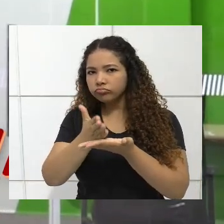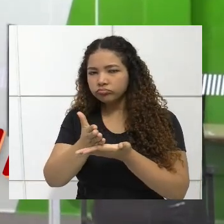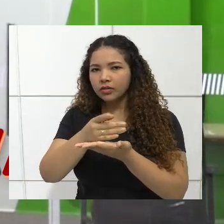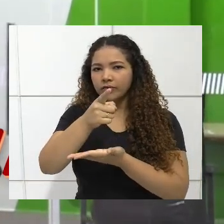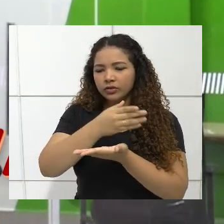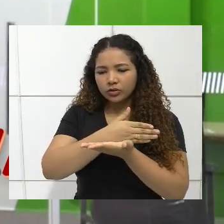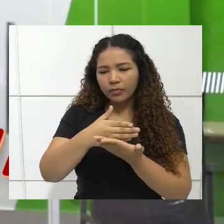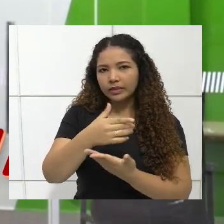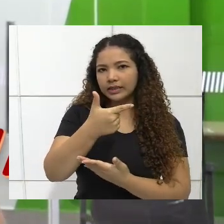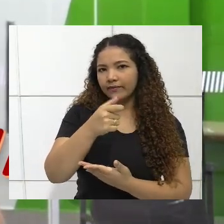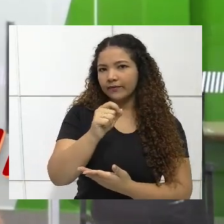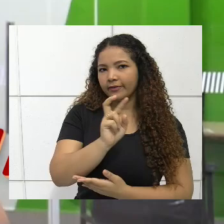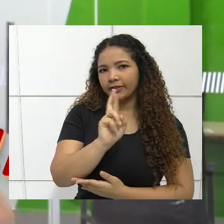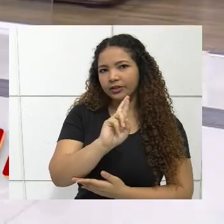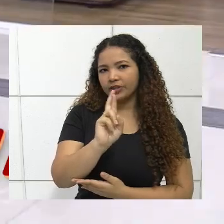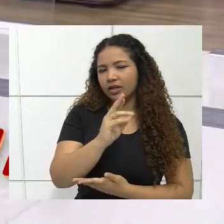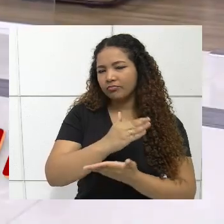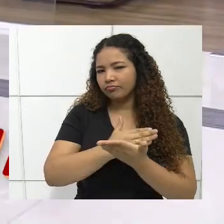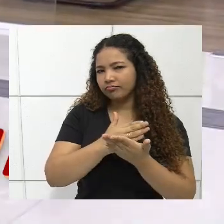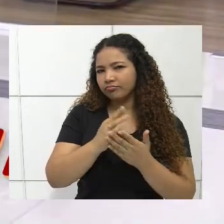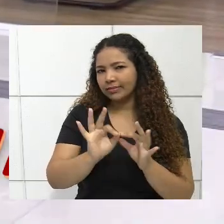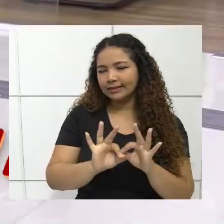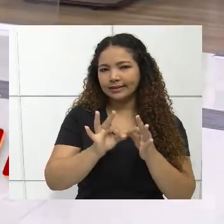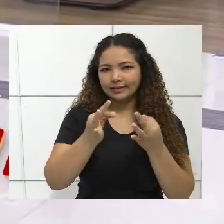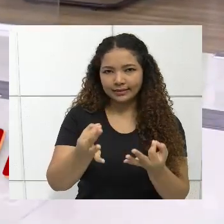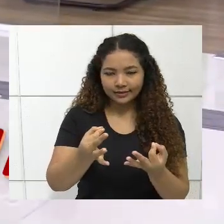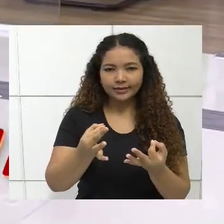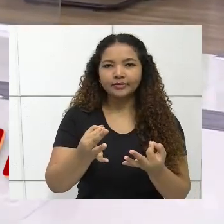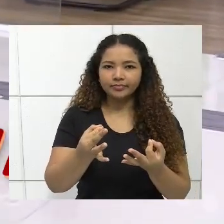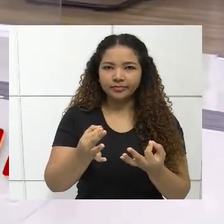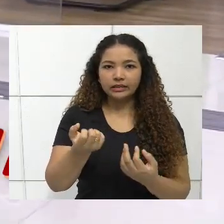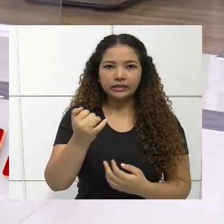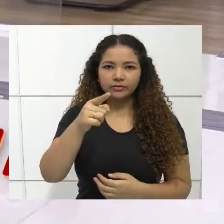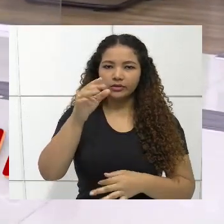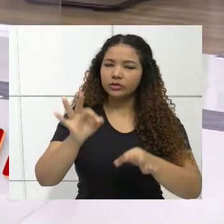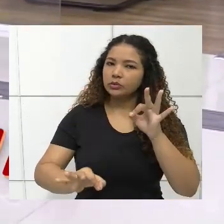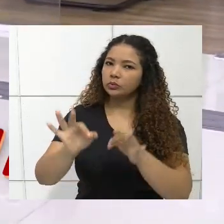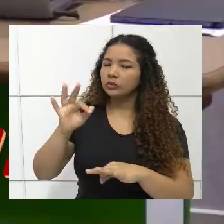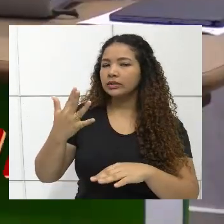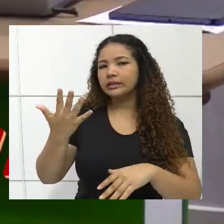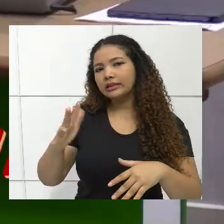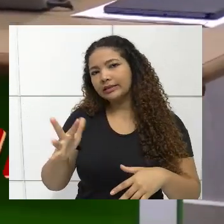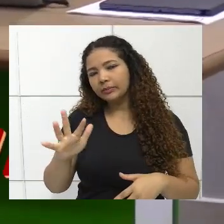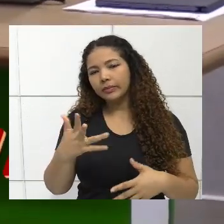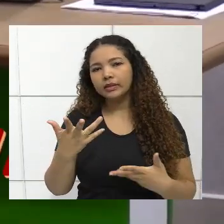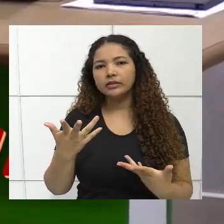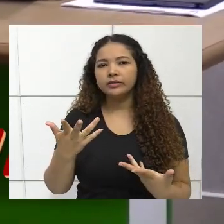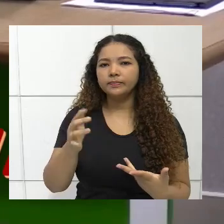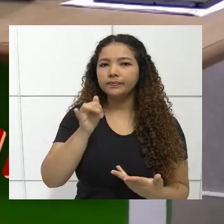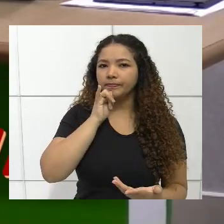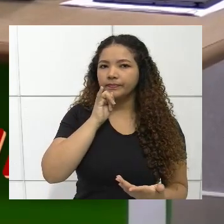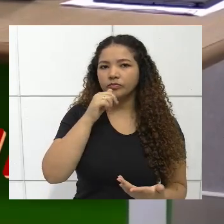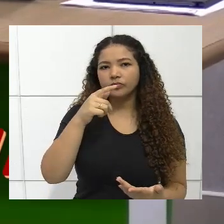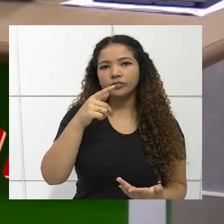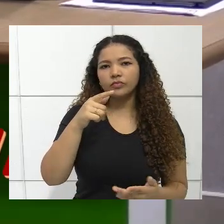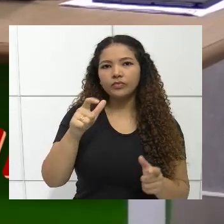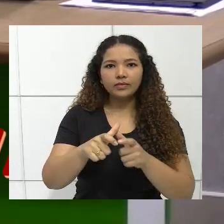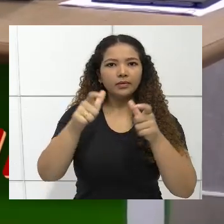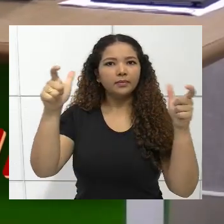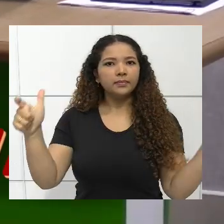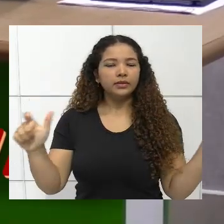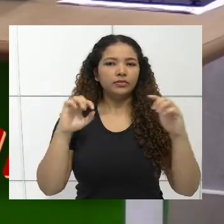de R$20 para pessoas físicas, para pessoa jurídica, ela depende do porte da empresa.